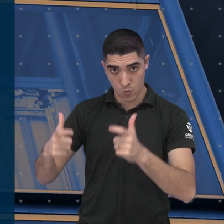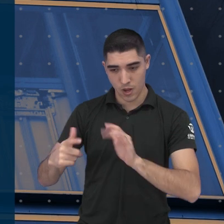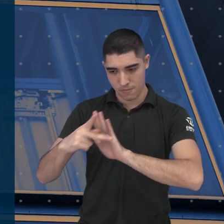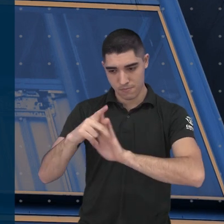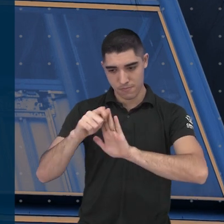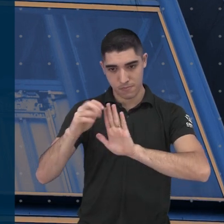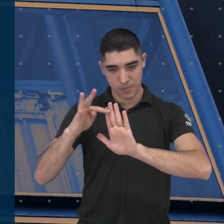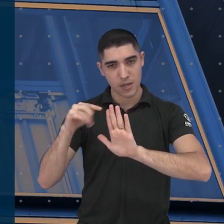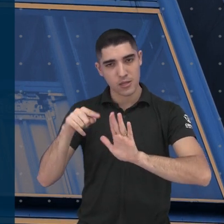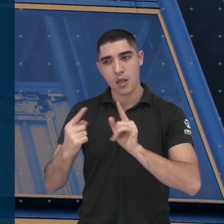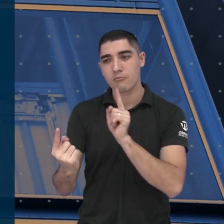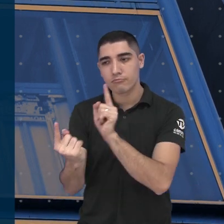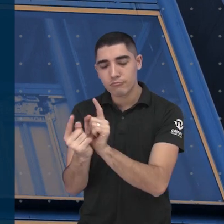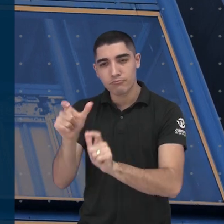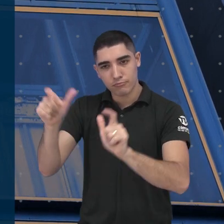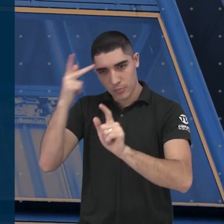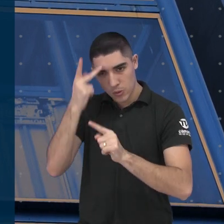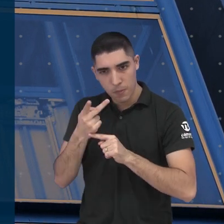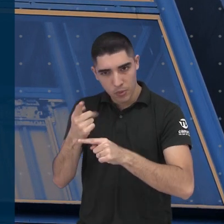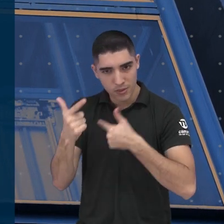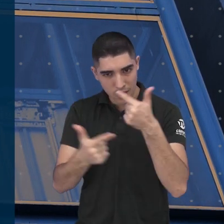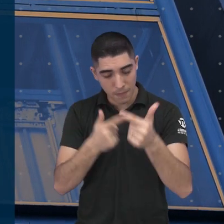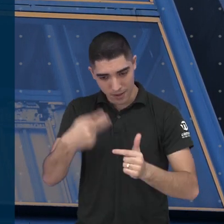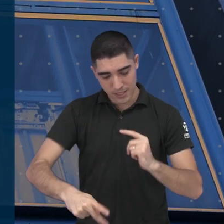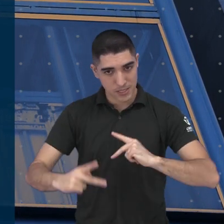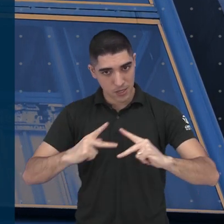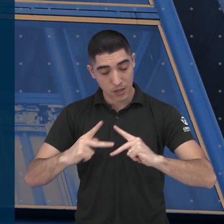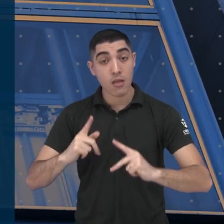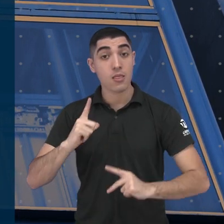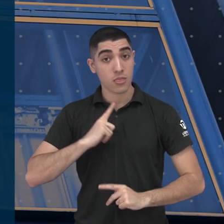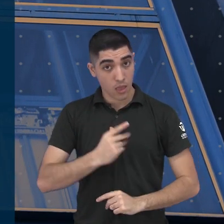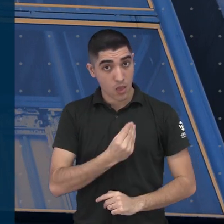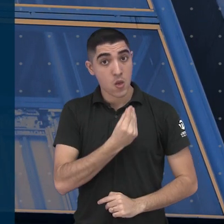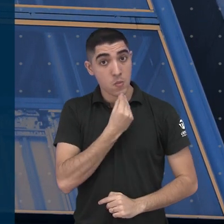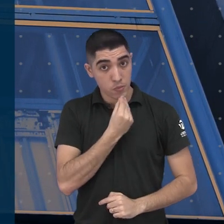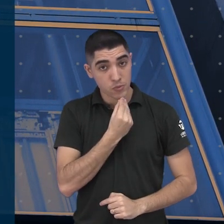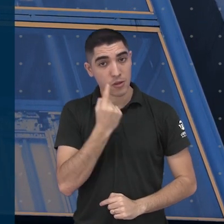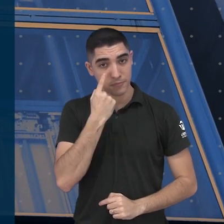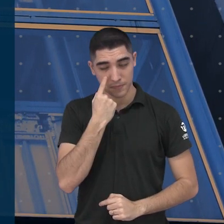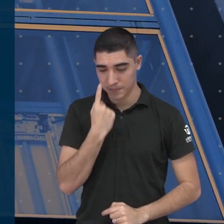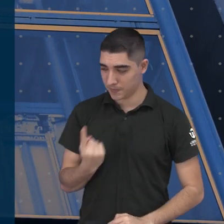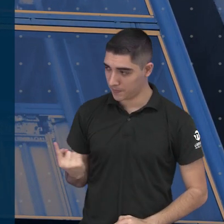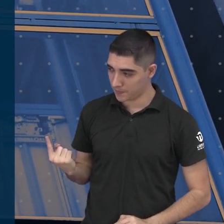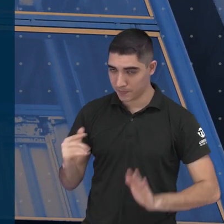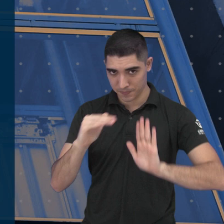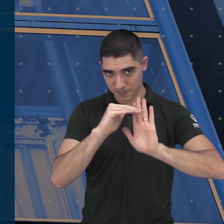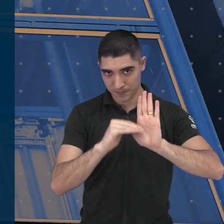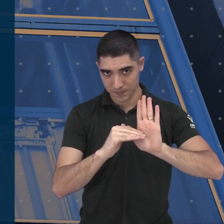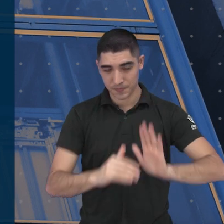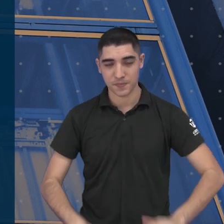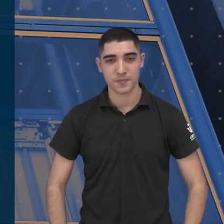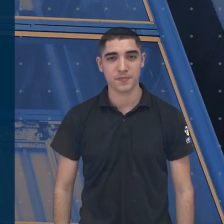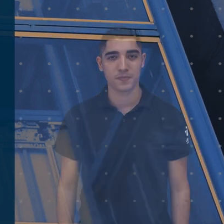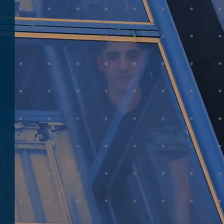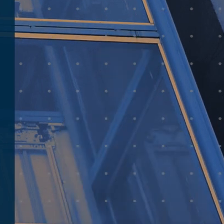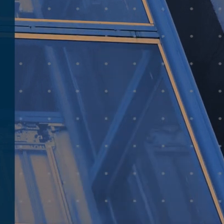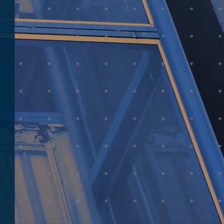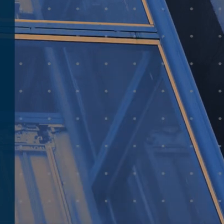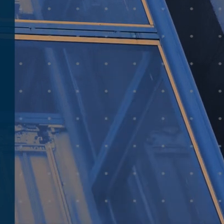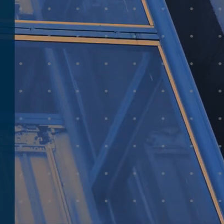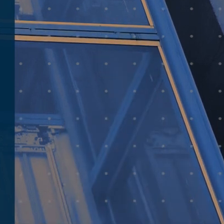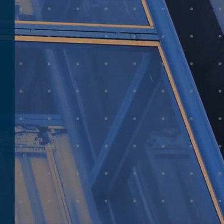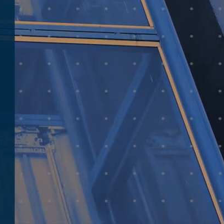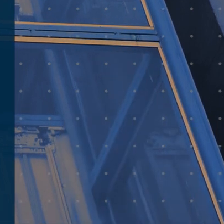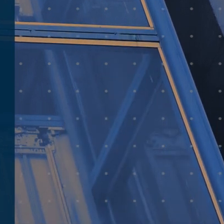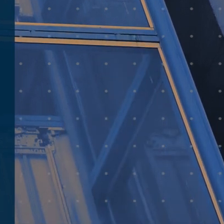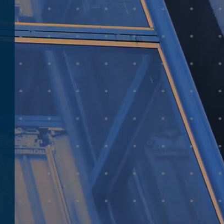O PAT, Posto de Atendimento ao Trabalhador de São José dos Campos, tem oportunidades de emprego para acabador de mármore